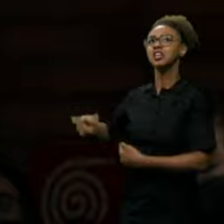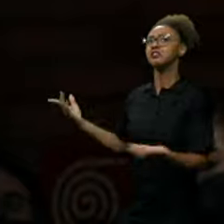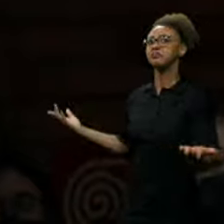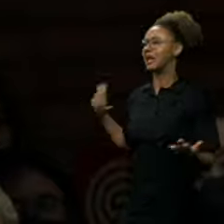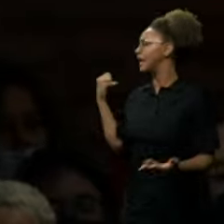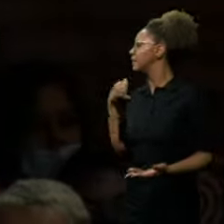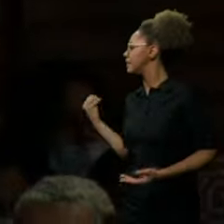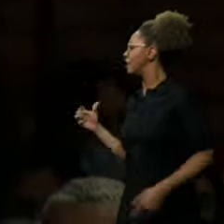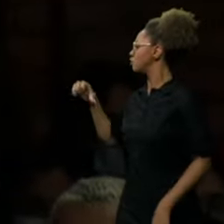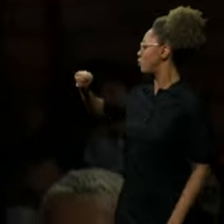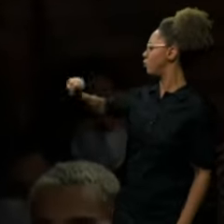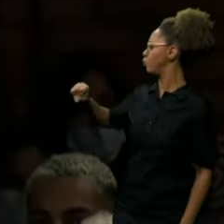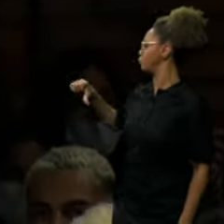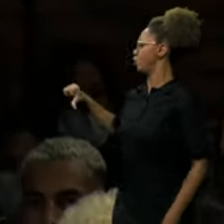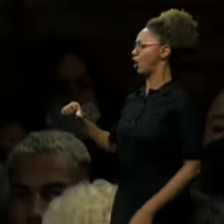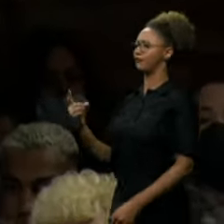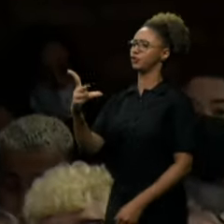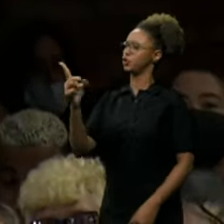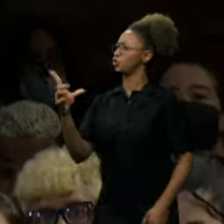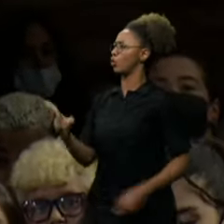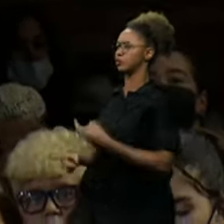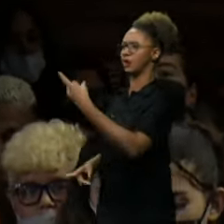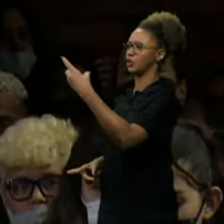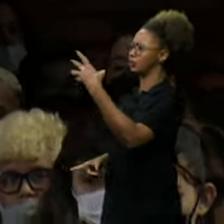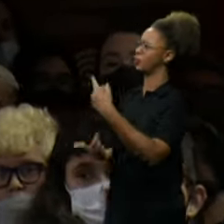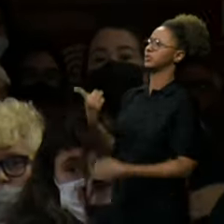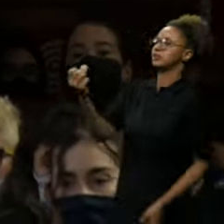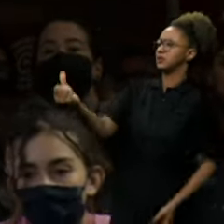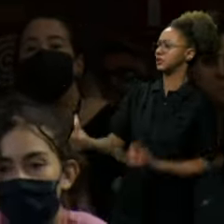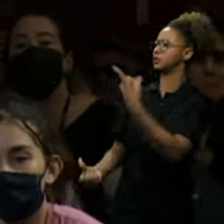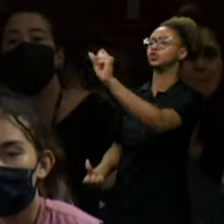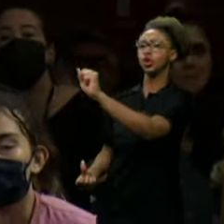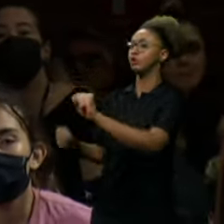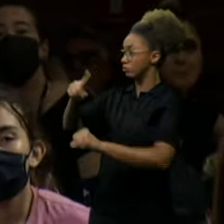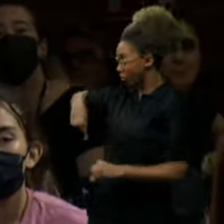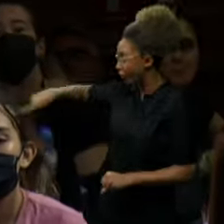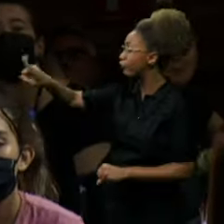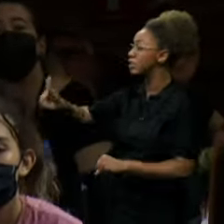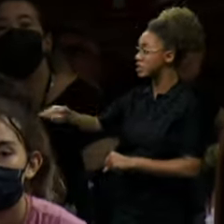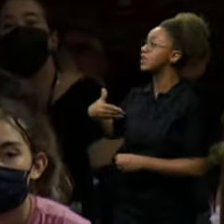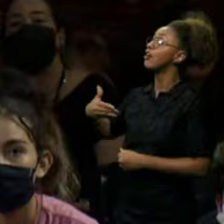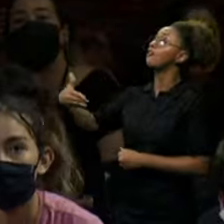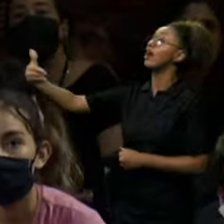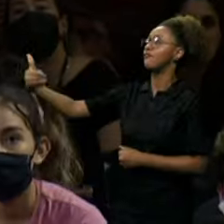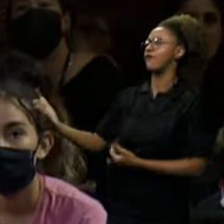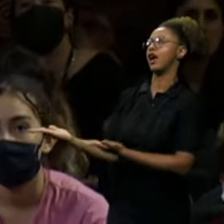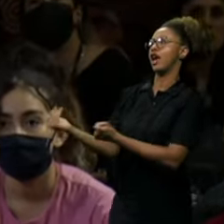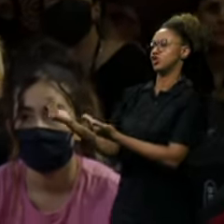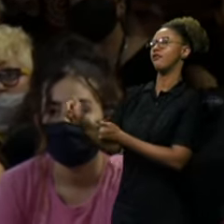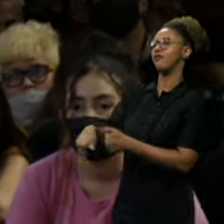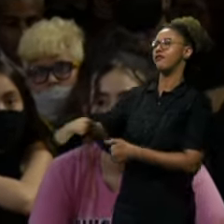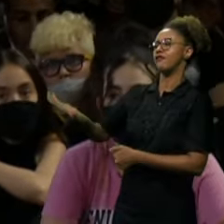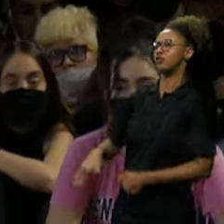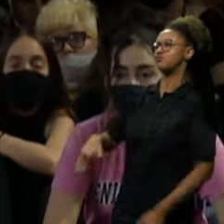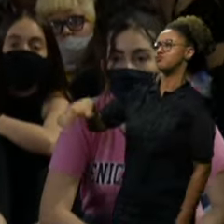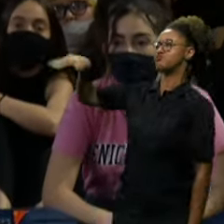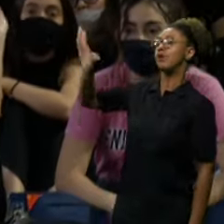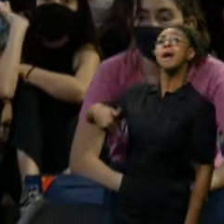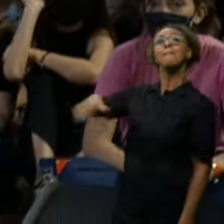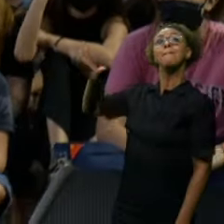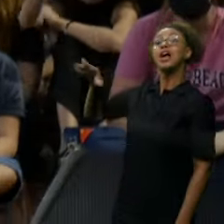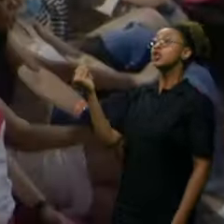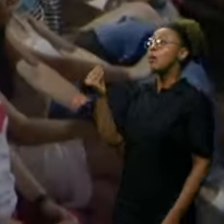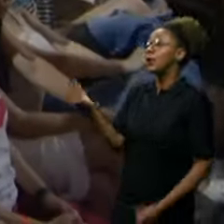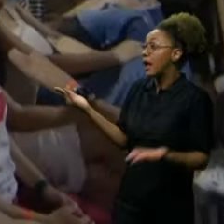9 12 14 16 18 20 e sei que vocês têm anos de vantagem na nossa frente por